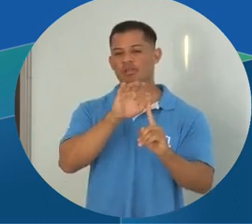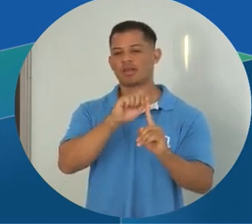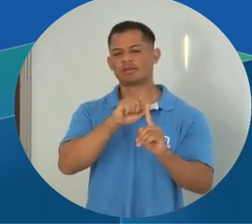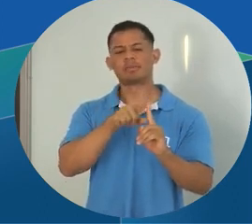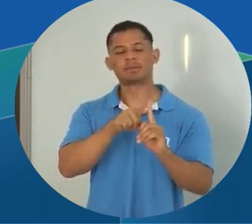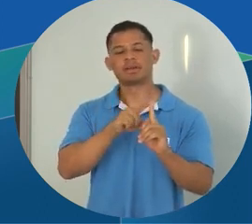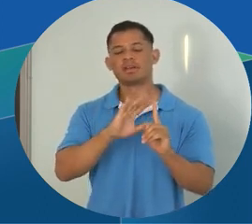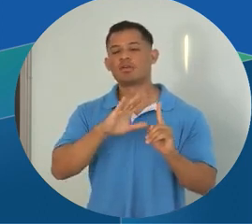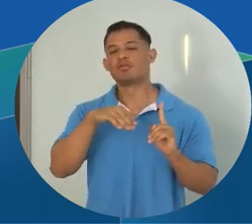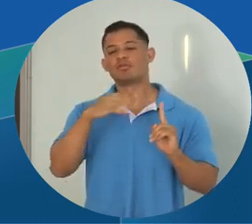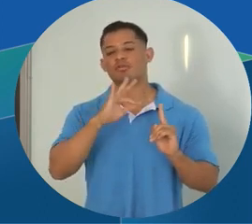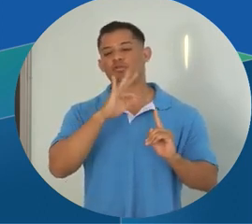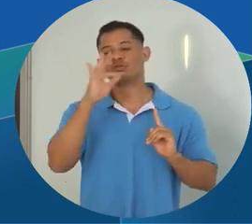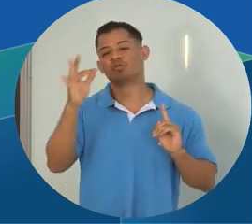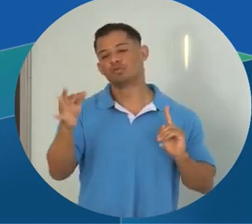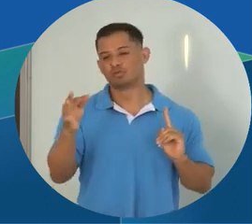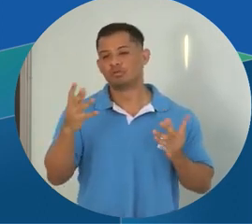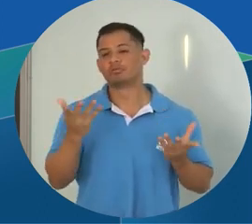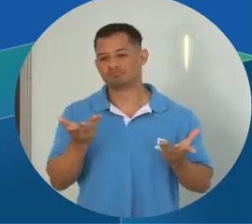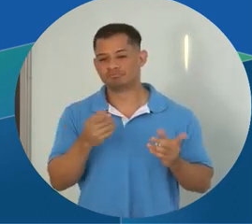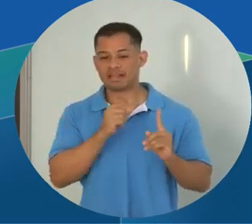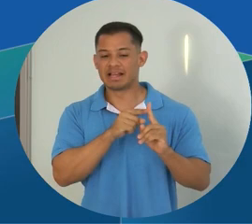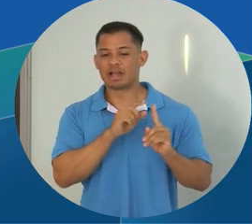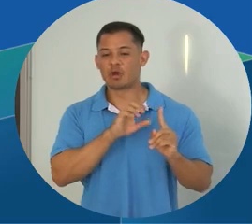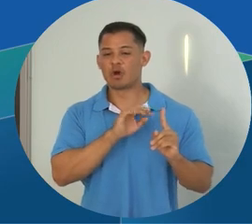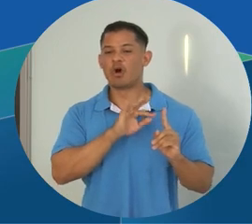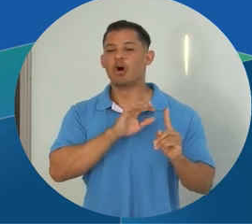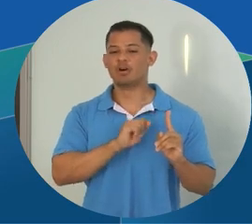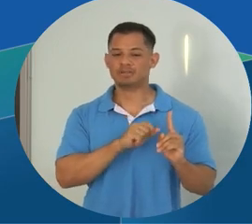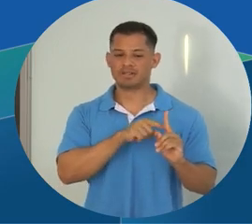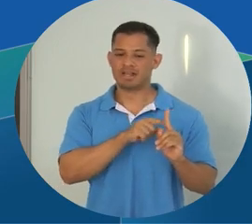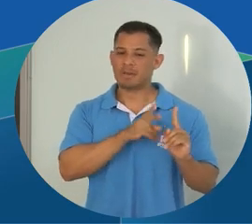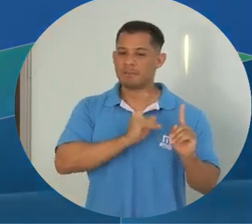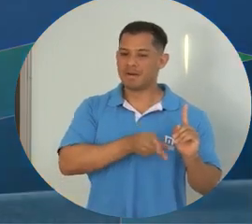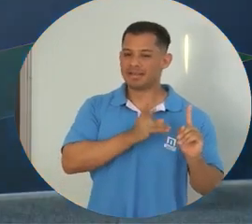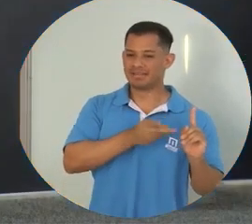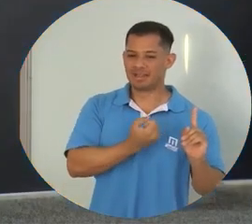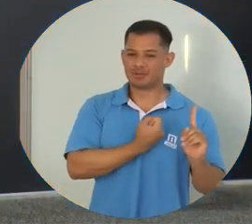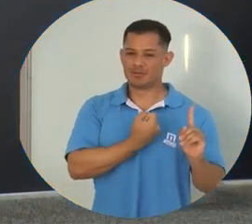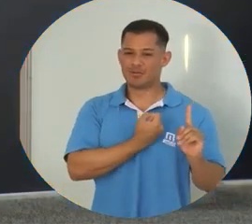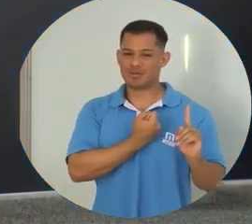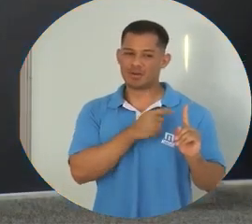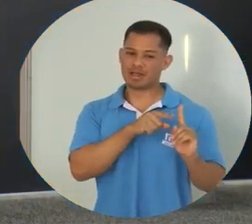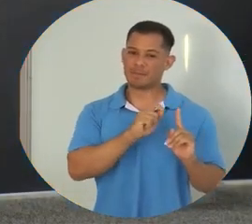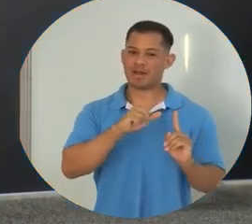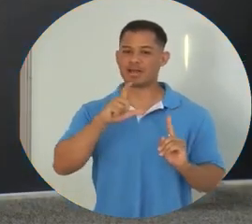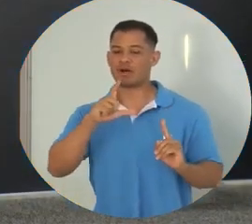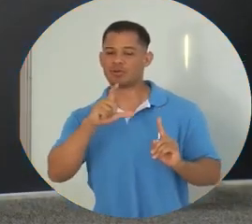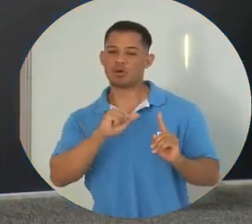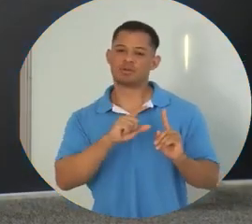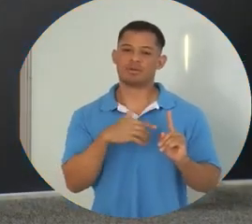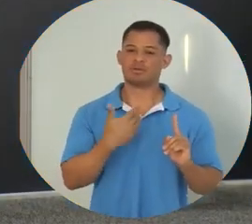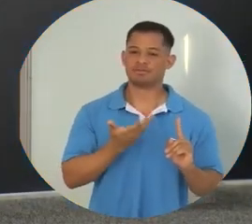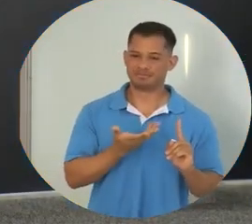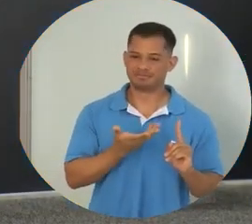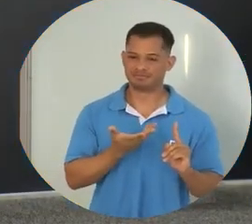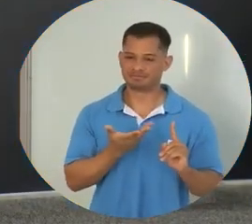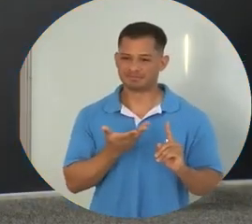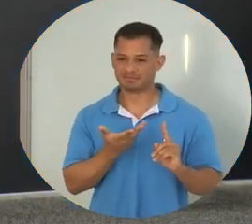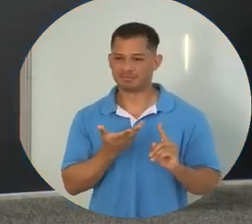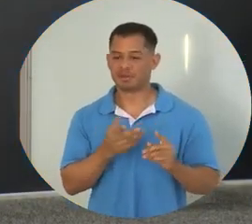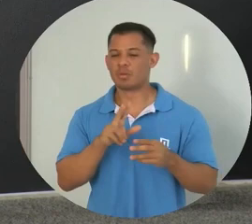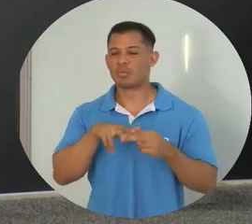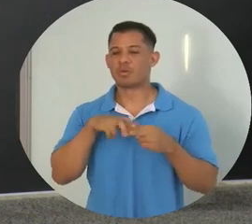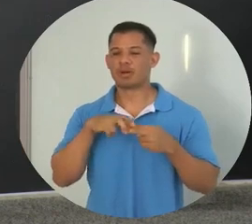né? Daqui quanto tempo essa cota poderá ficar significativa mais alta ou não pelo aporte